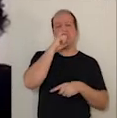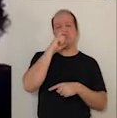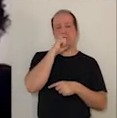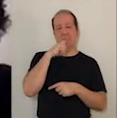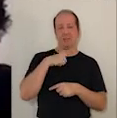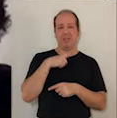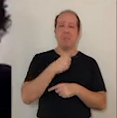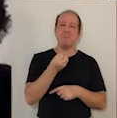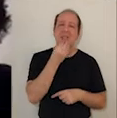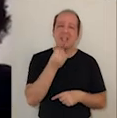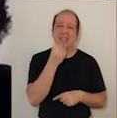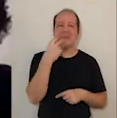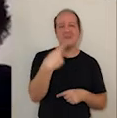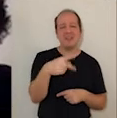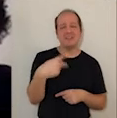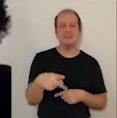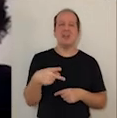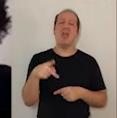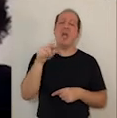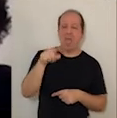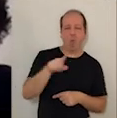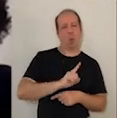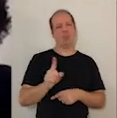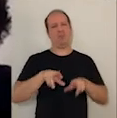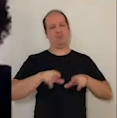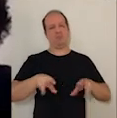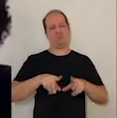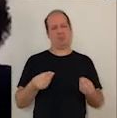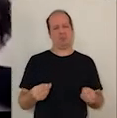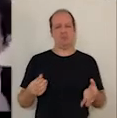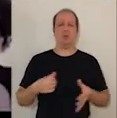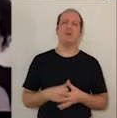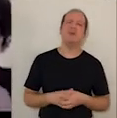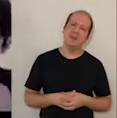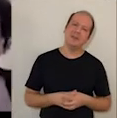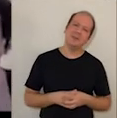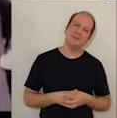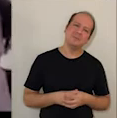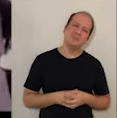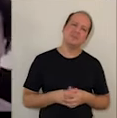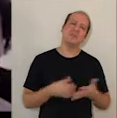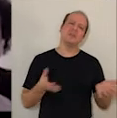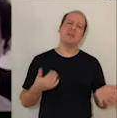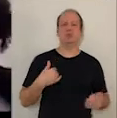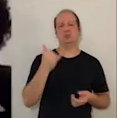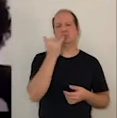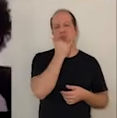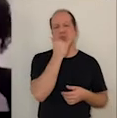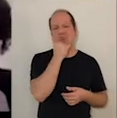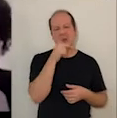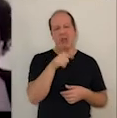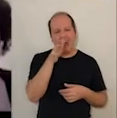um libertino? É ou não é a fina flor da calhordice? Vamos, Messer Corbate,